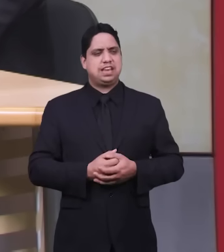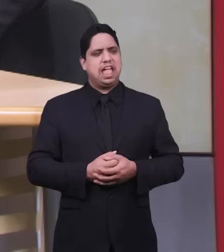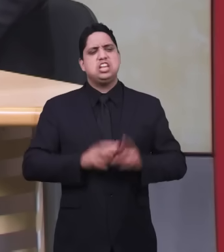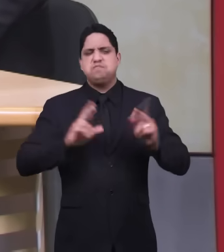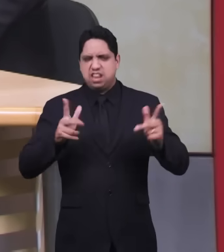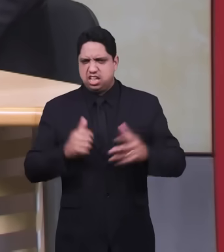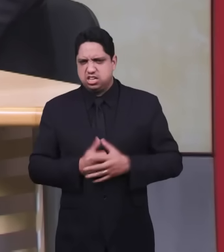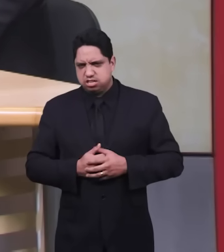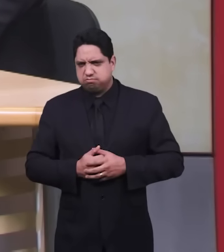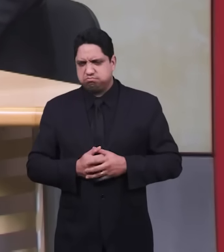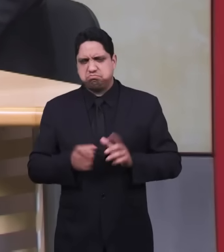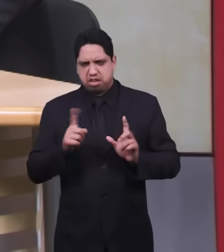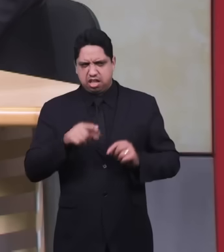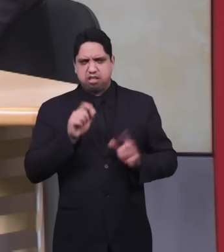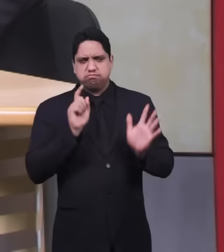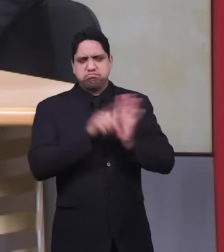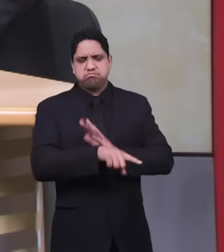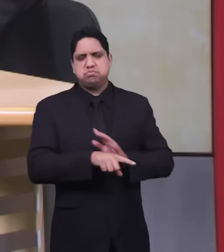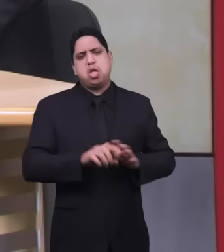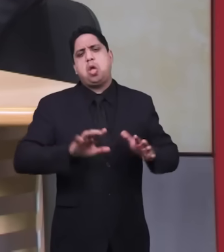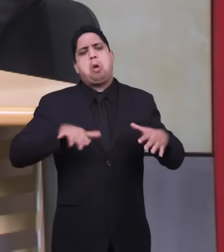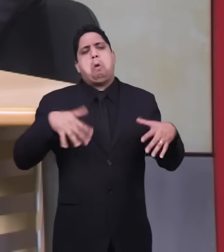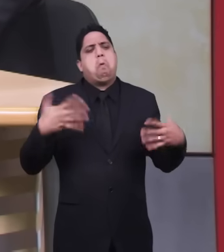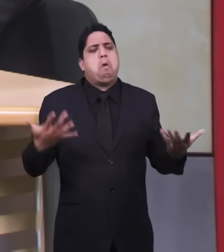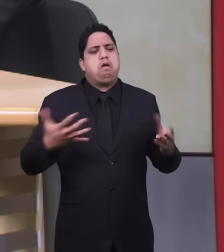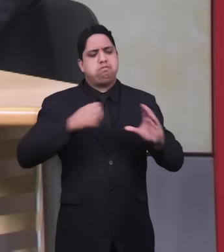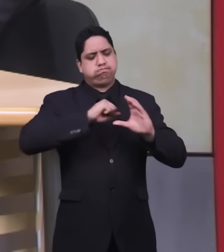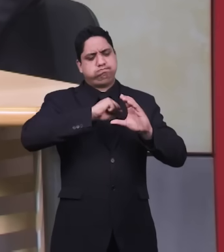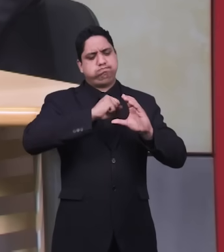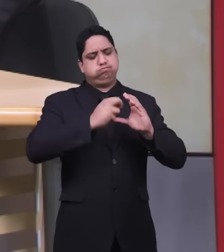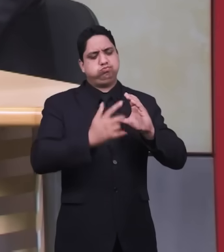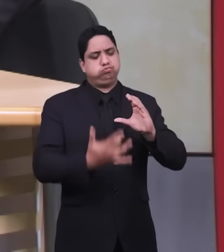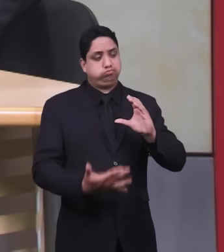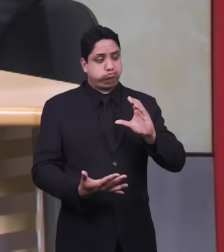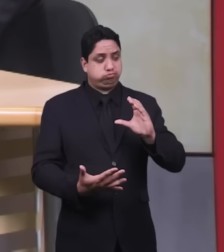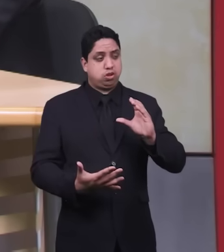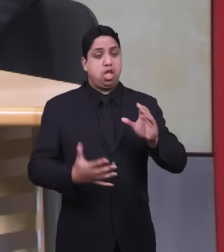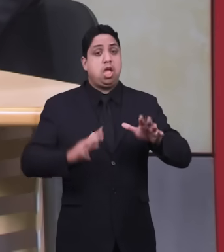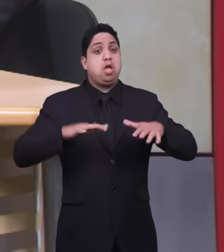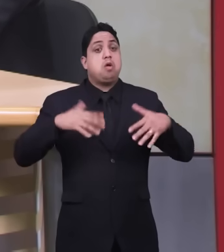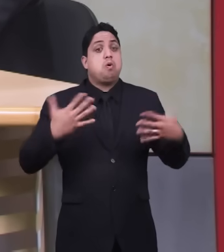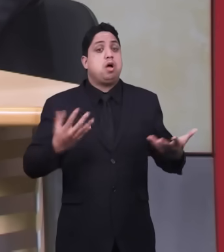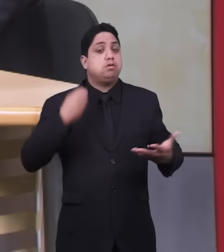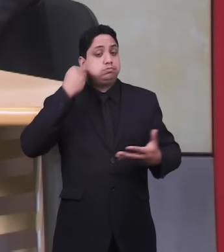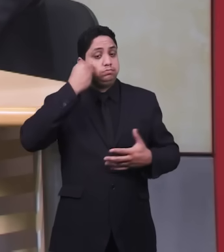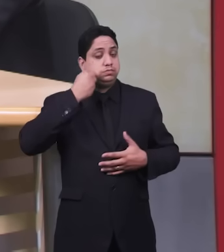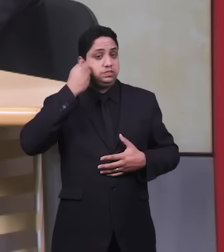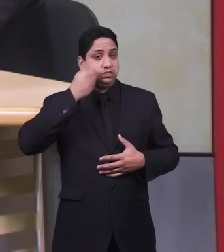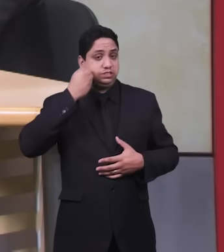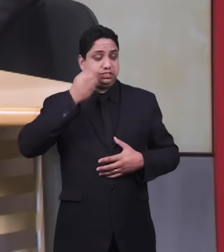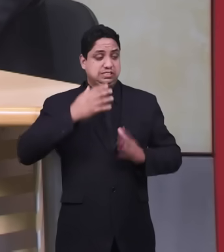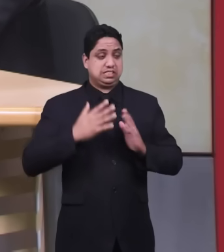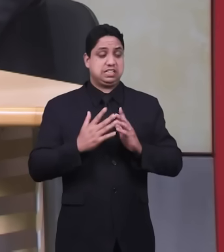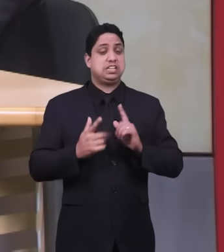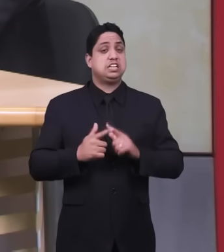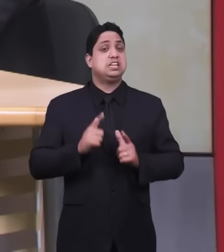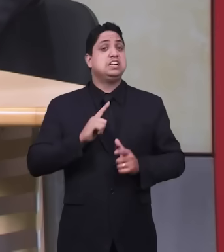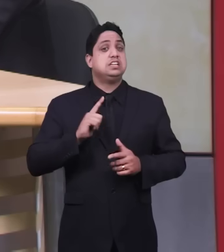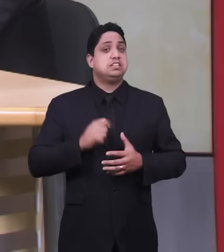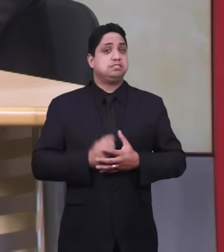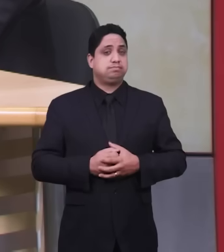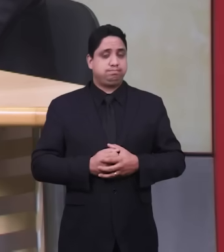É diferente? Qual a característica, qual a experiência da igreja primitiva com o batismo com o Espírito